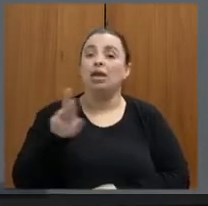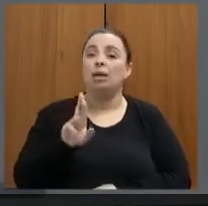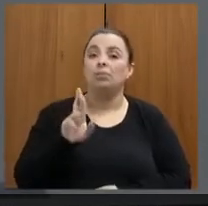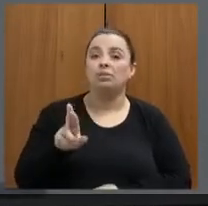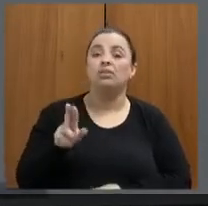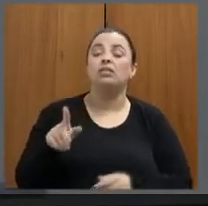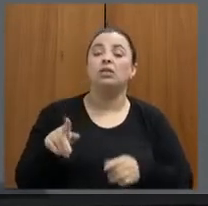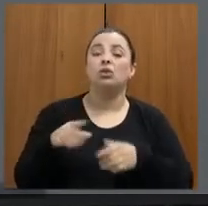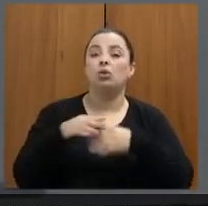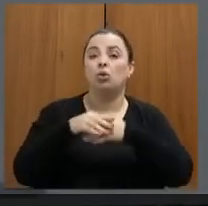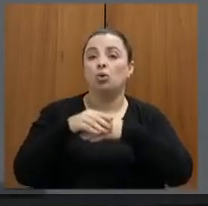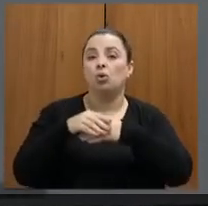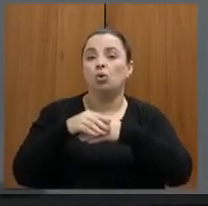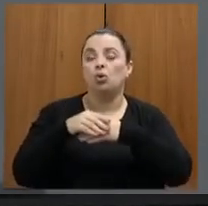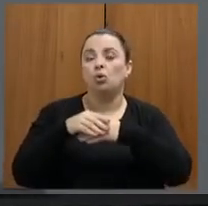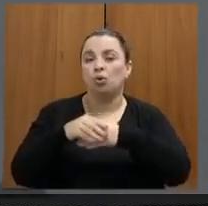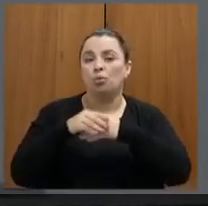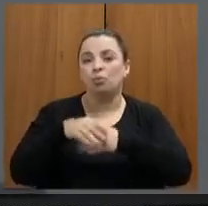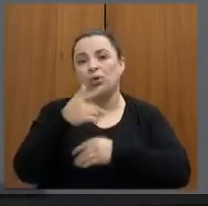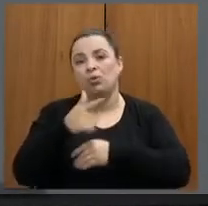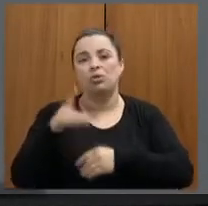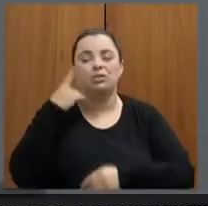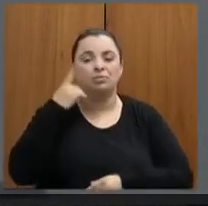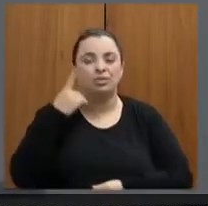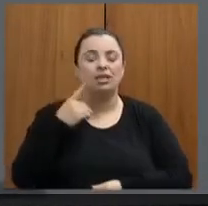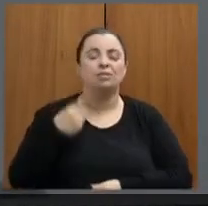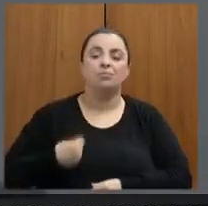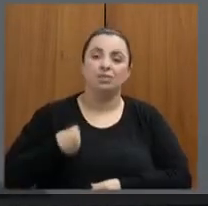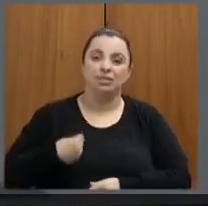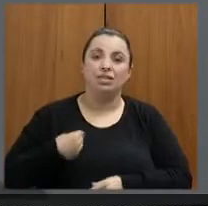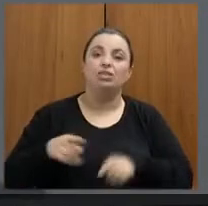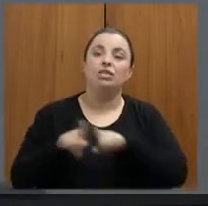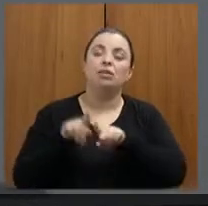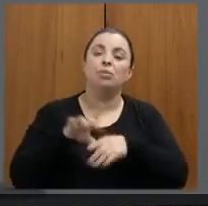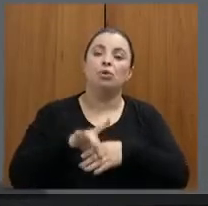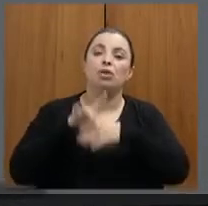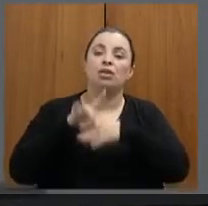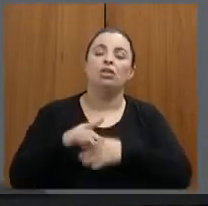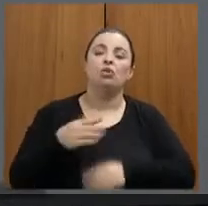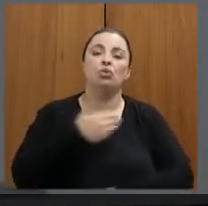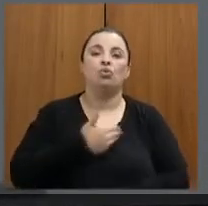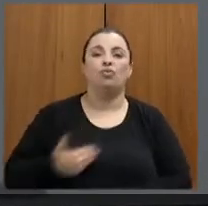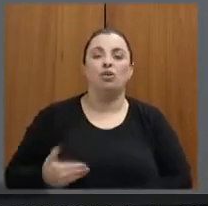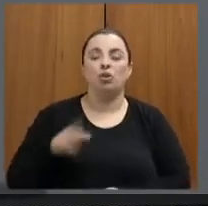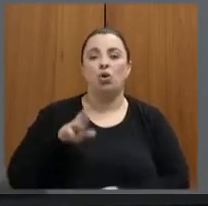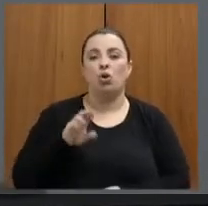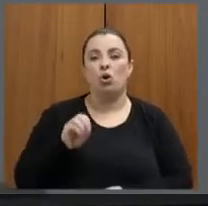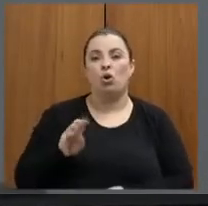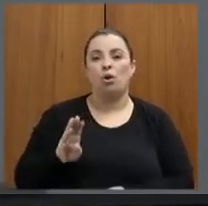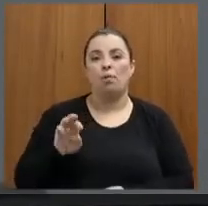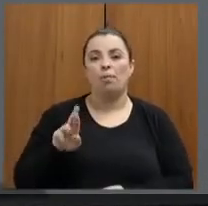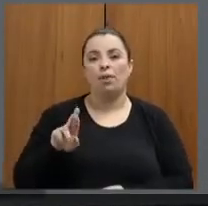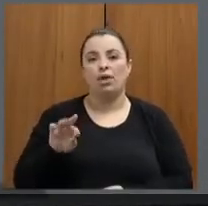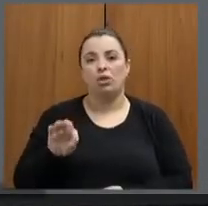poderia deixar de citar nosso líder de governo Roberto Andrade quero cumprimentar aqui também o nosso secretário